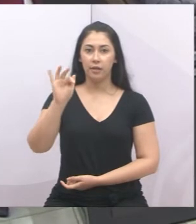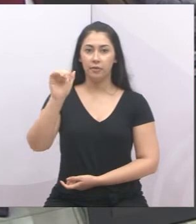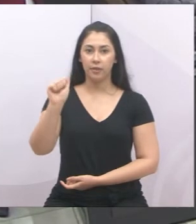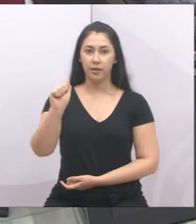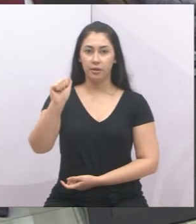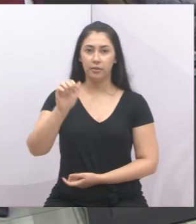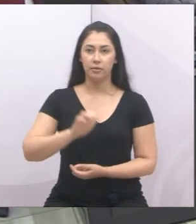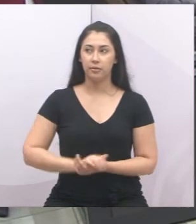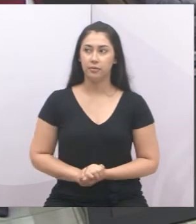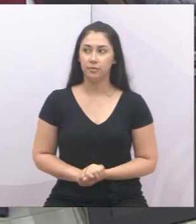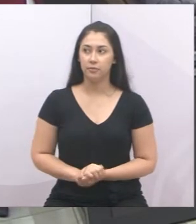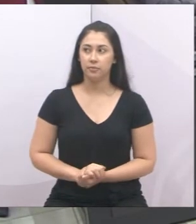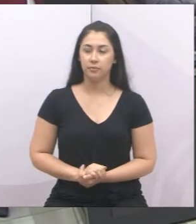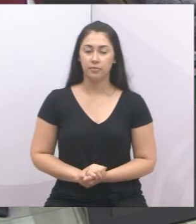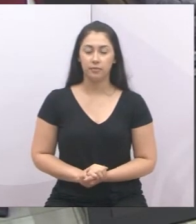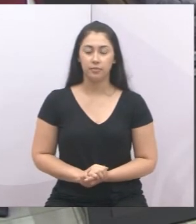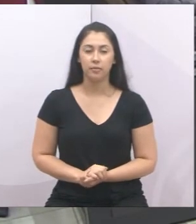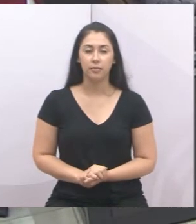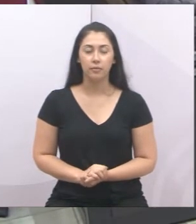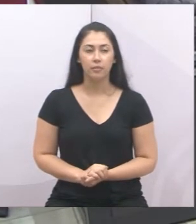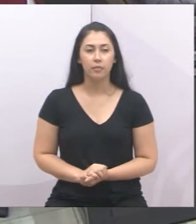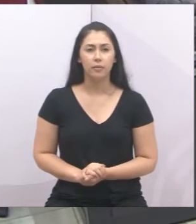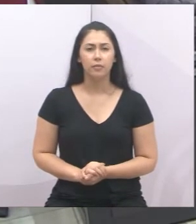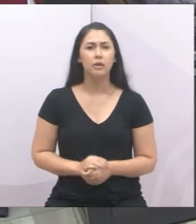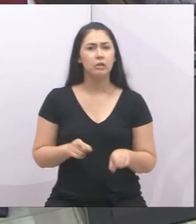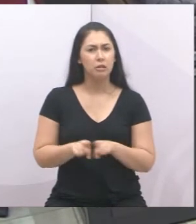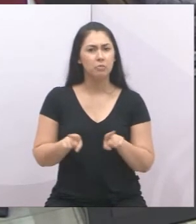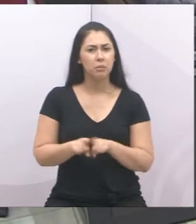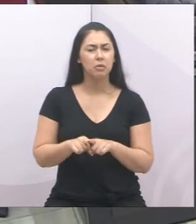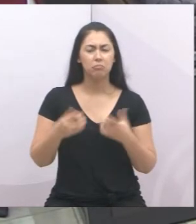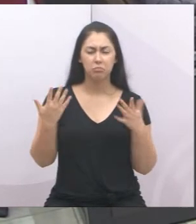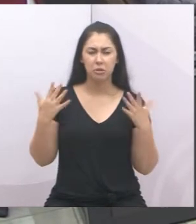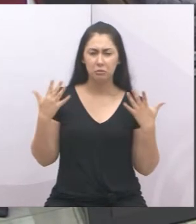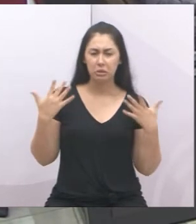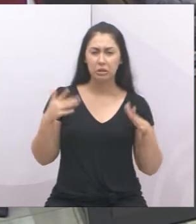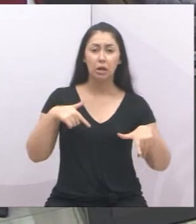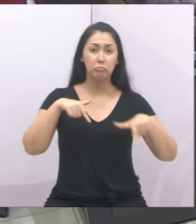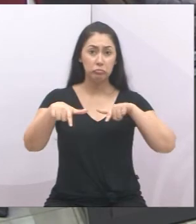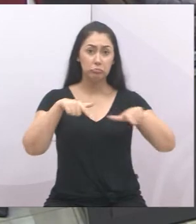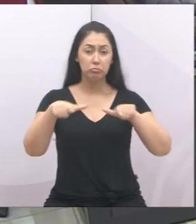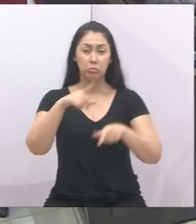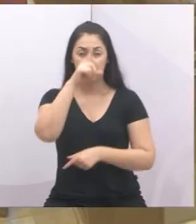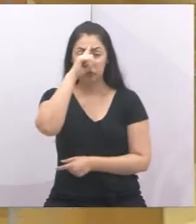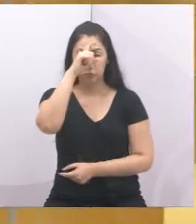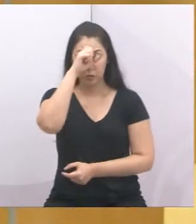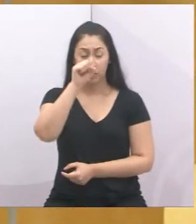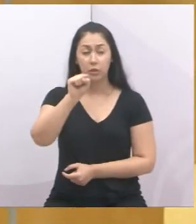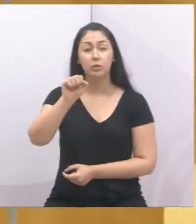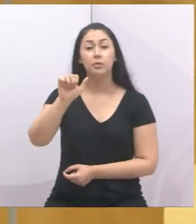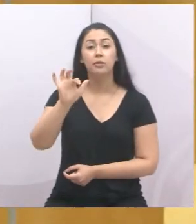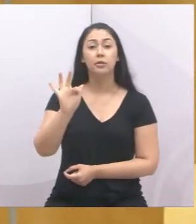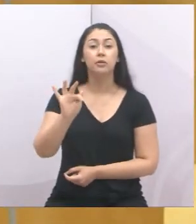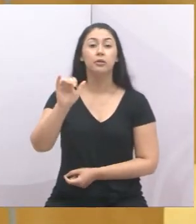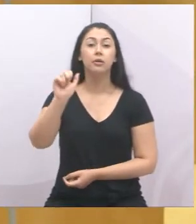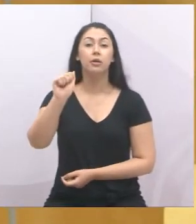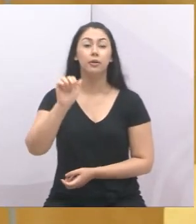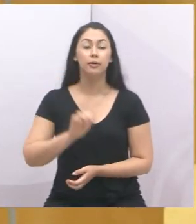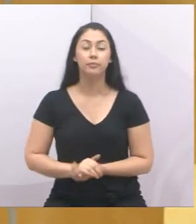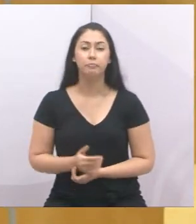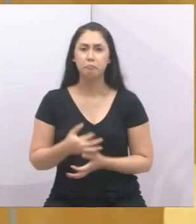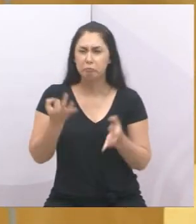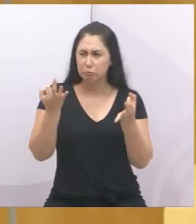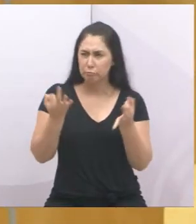como não subir e reverenciar o trabalho do Hospital São Francisco, e eu tenho certeza,